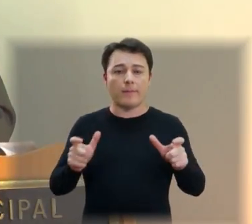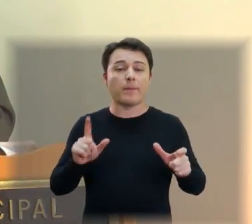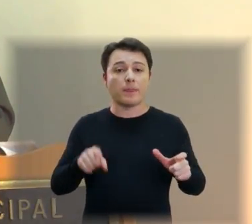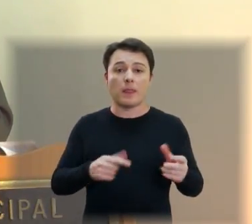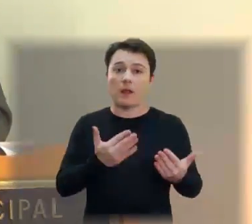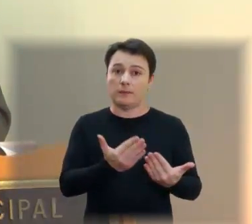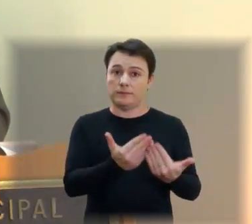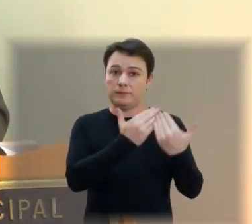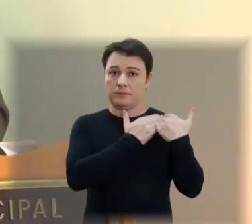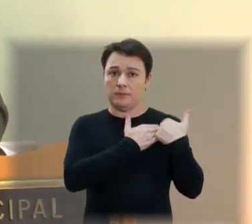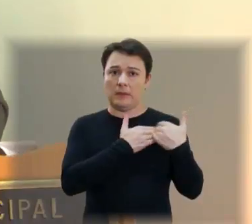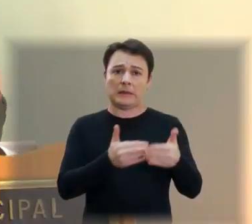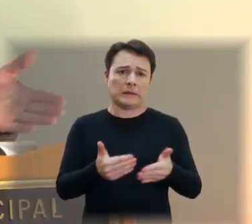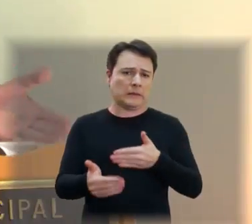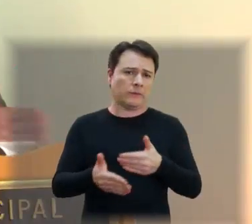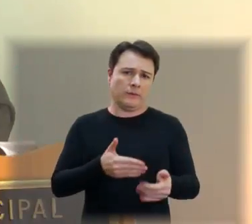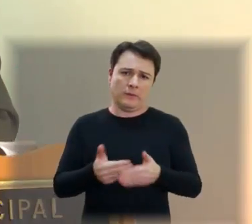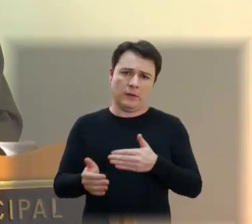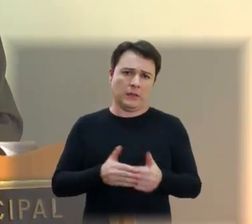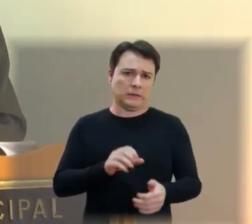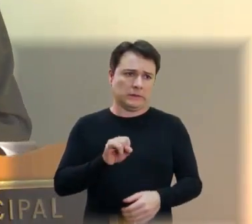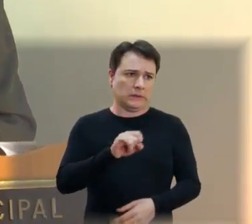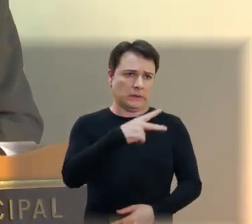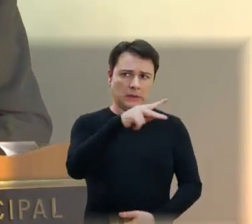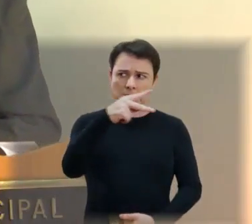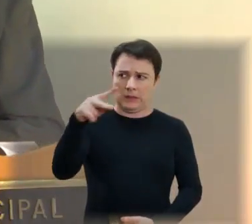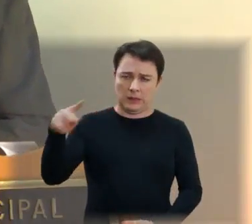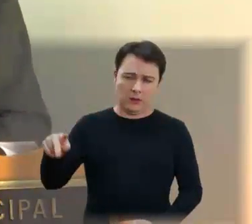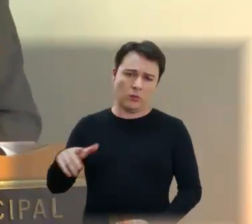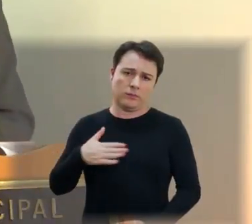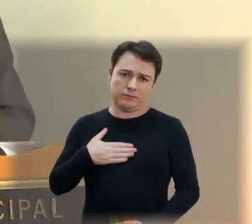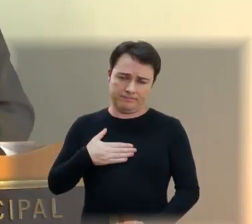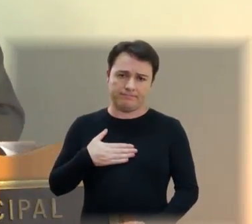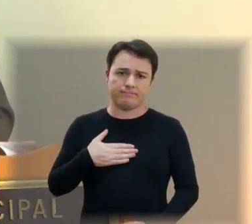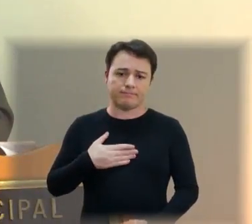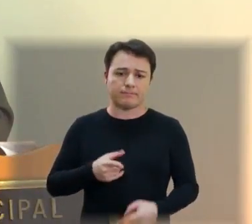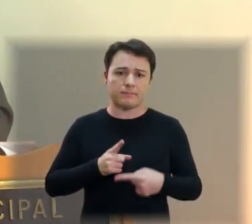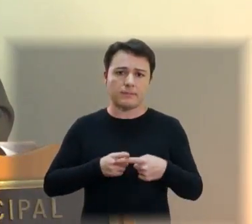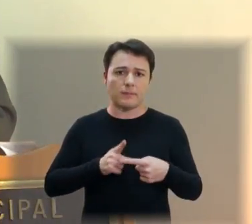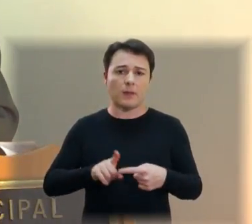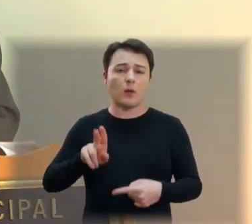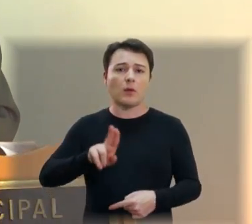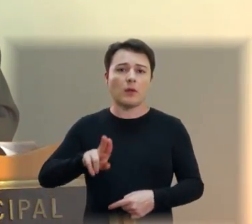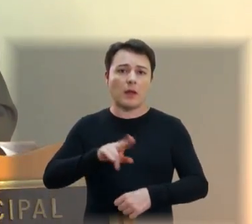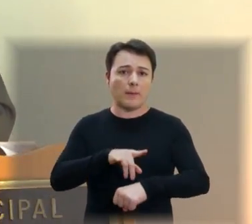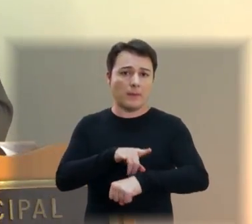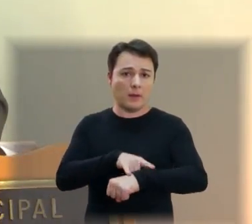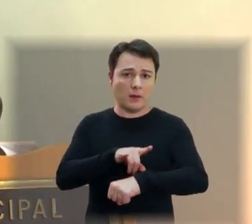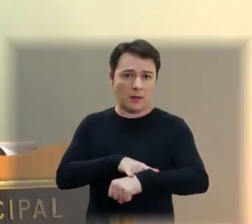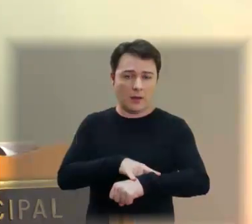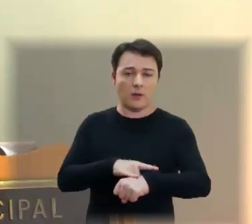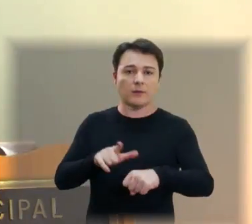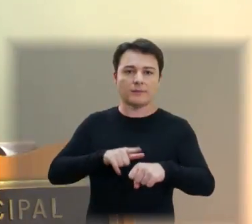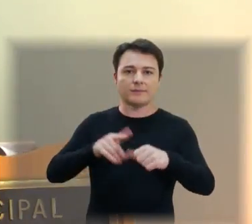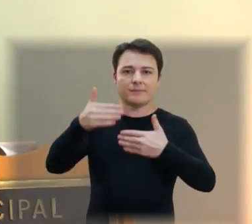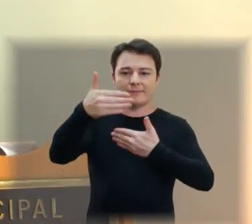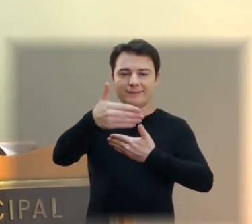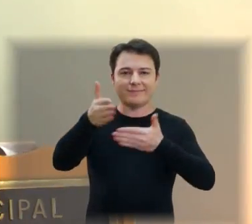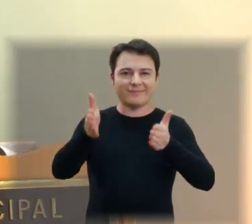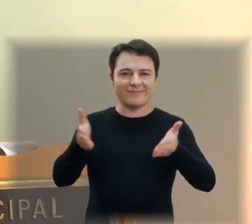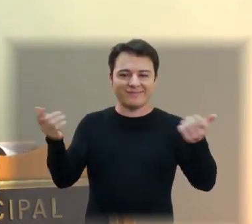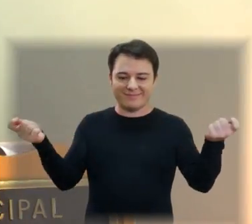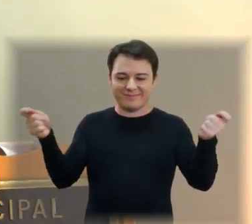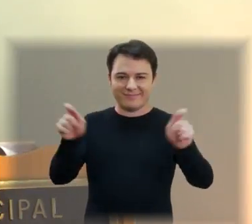Responsabilidade, tanto faz, de um como outro. Disponibilização de banheiros químicos para frequentadores do evento ou do